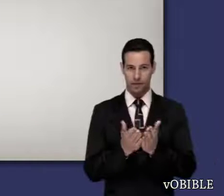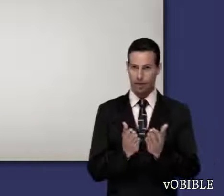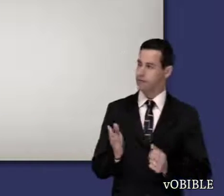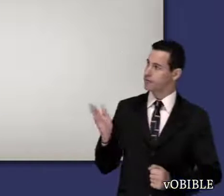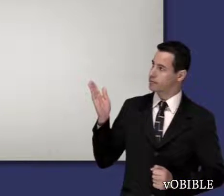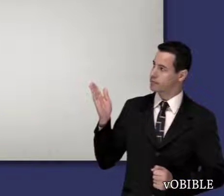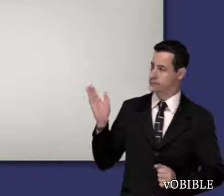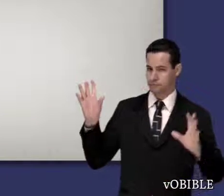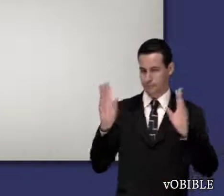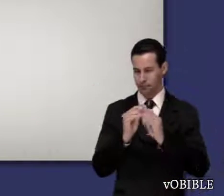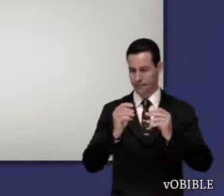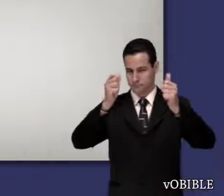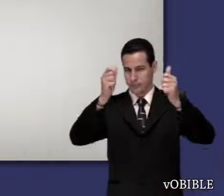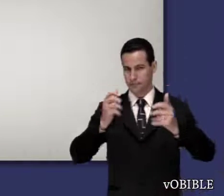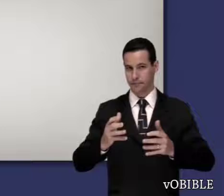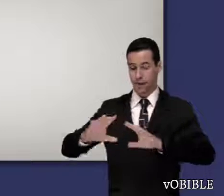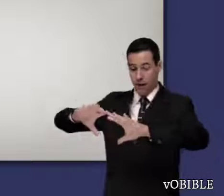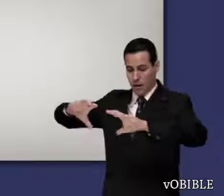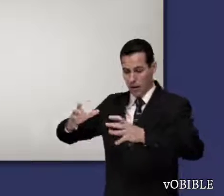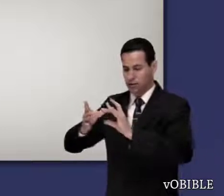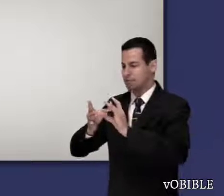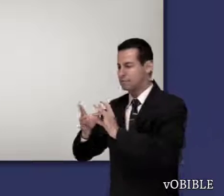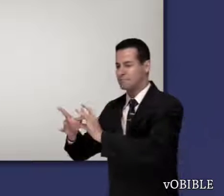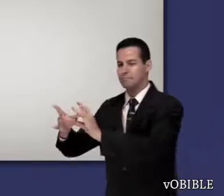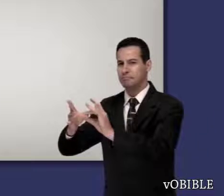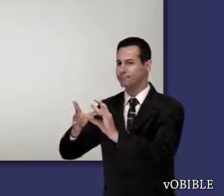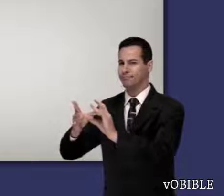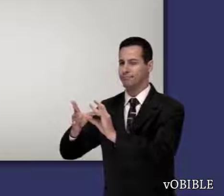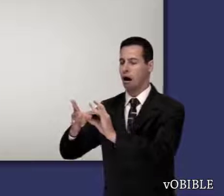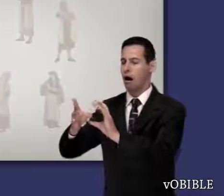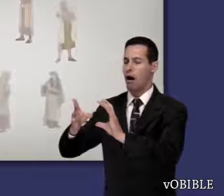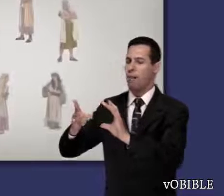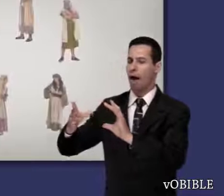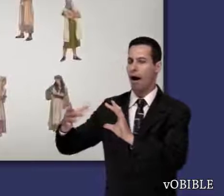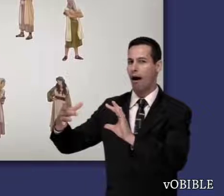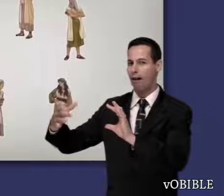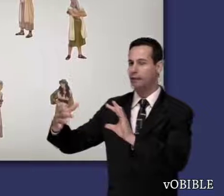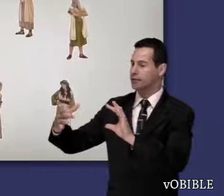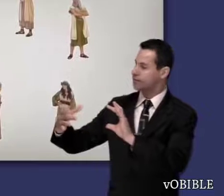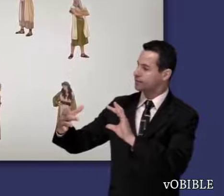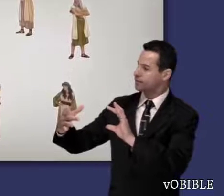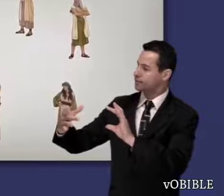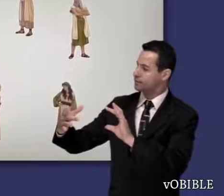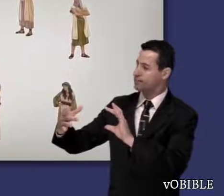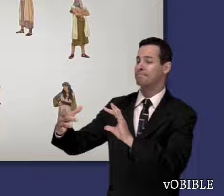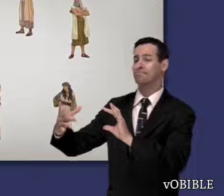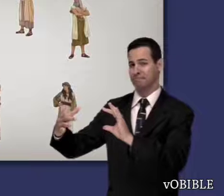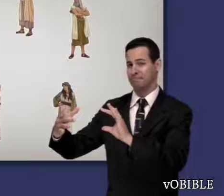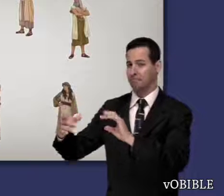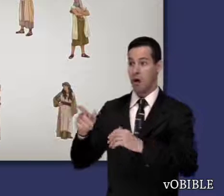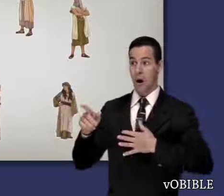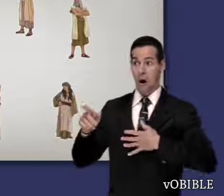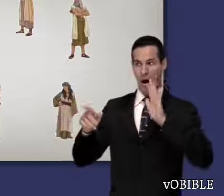1 Coríntios tem 16 capítulos. Nos capítulos 1 a 4, Paulo corrige os coríntios, aconselhando-os